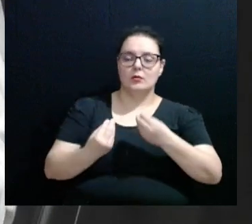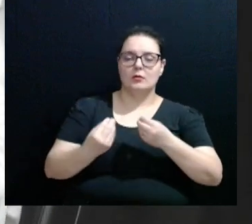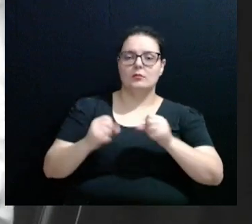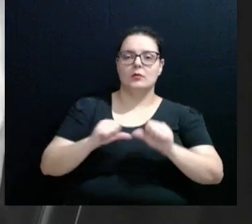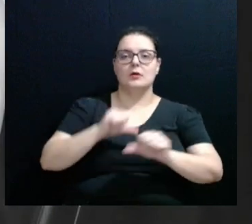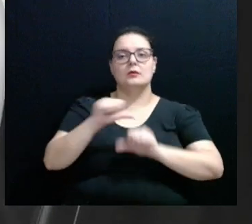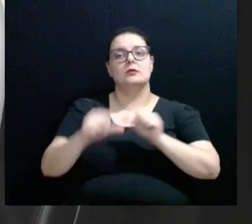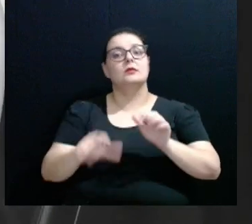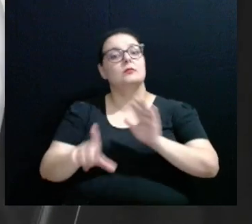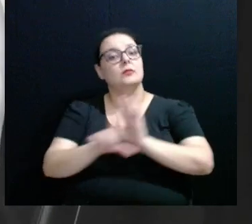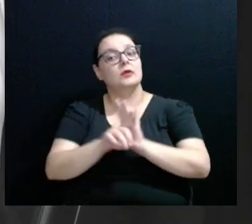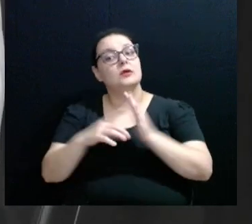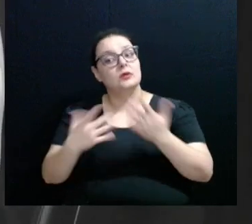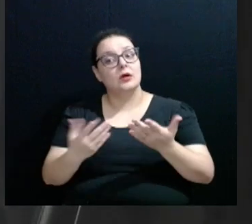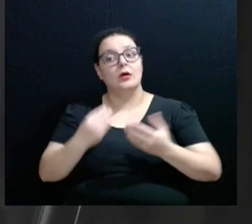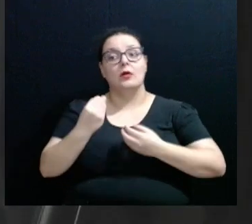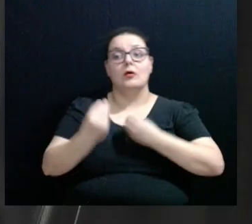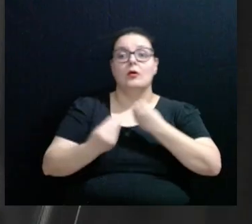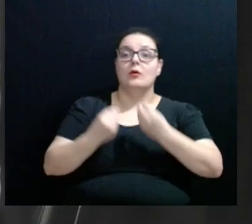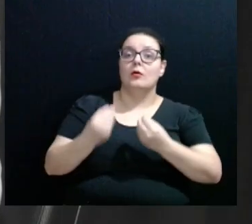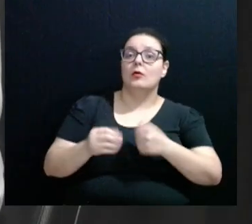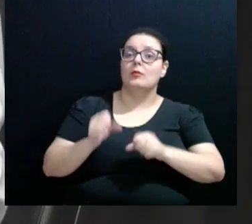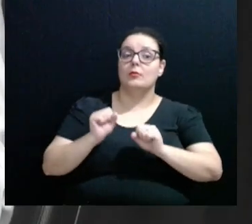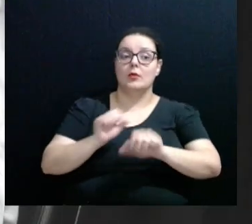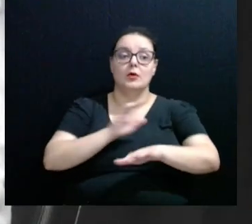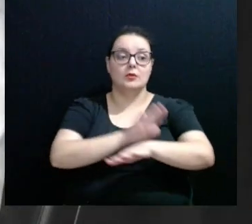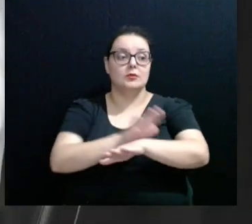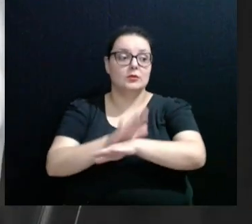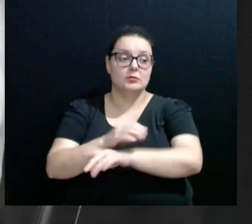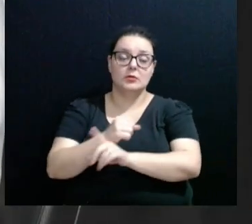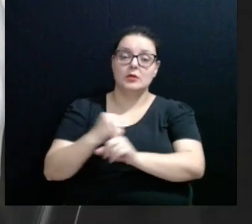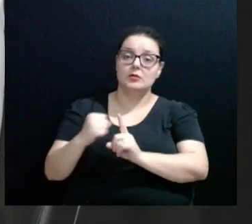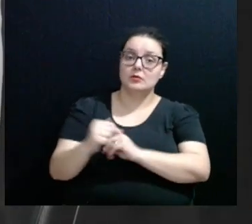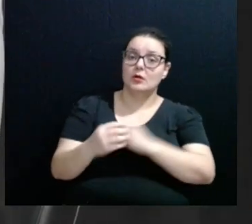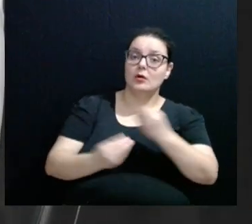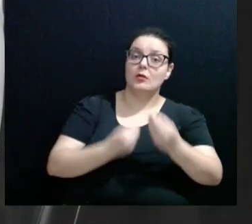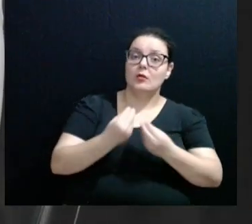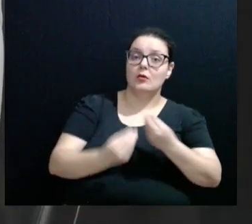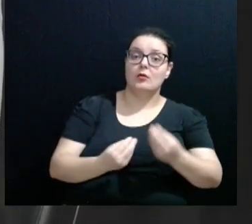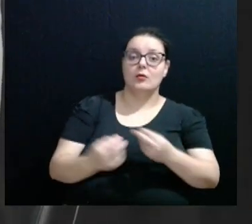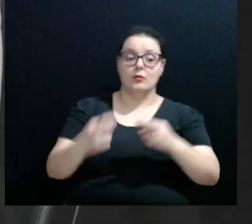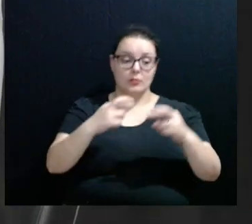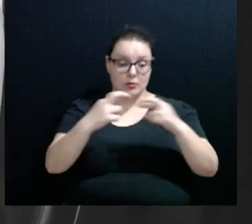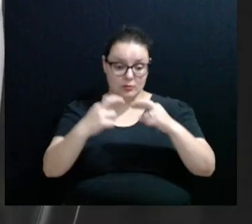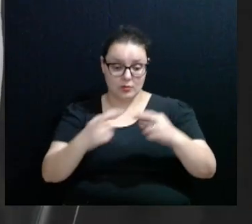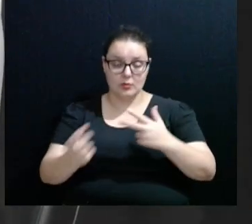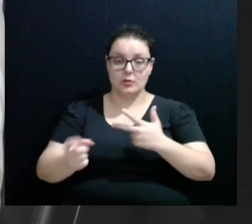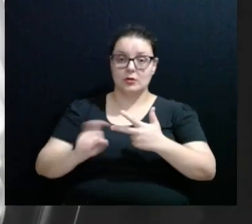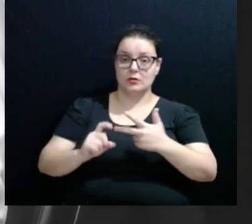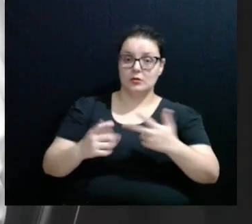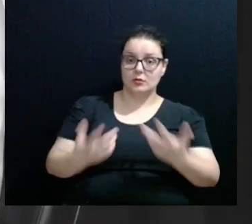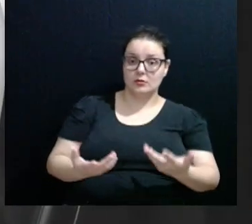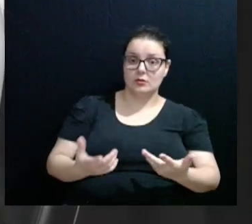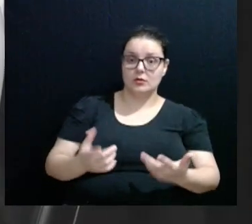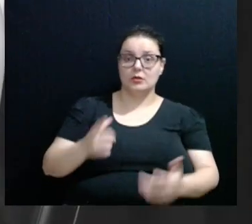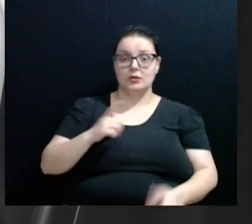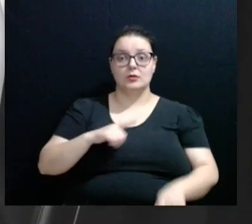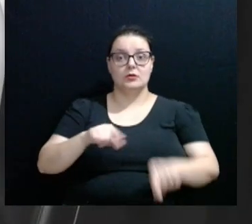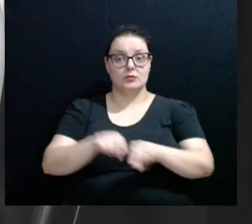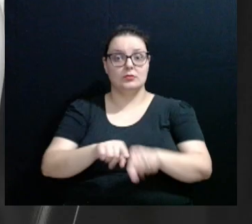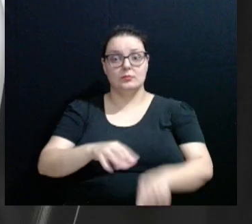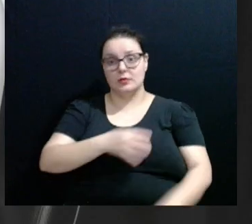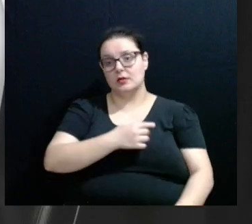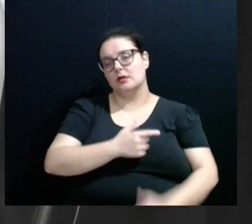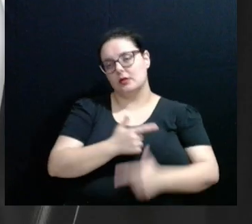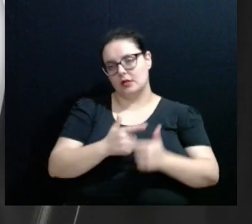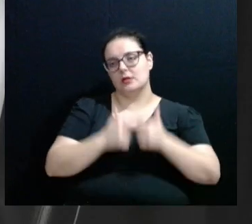em lei, de que forma isso daqui pode ajudar a sociedade, de que forma a gente pode fiscalizar o executivo. E eu tive também a sorte de poder